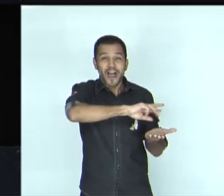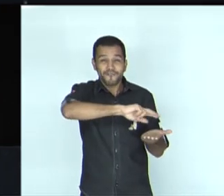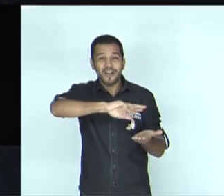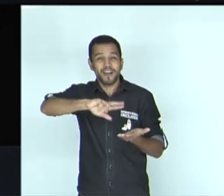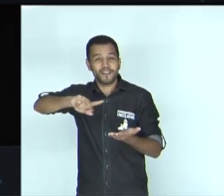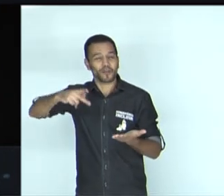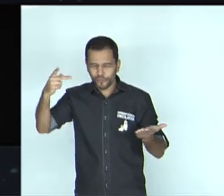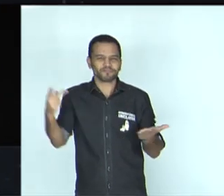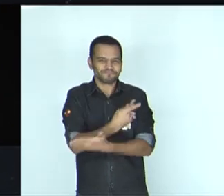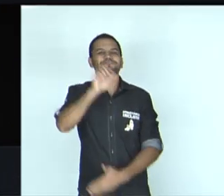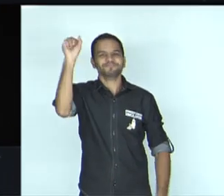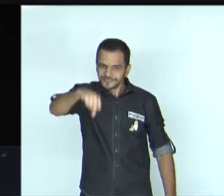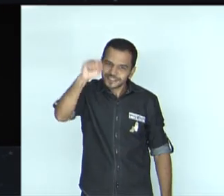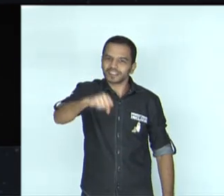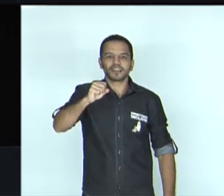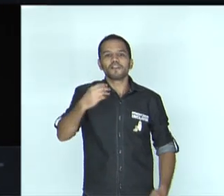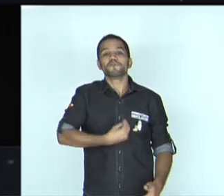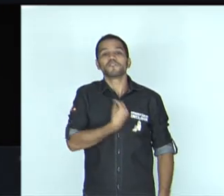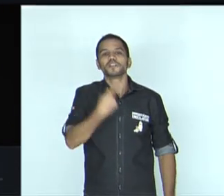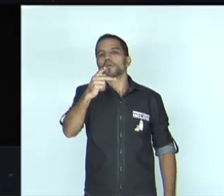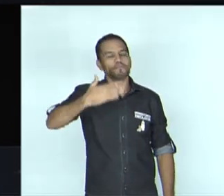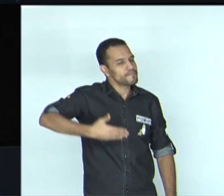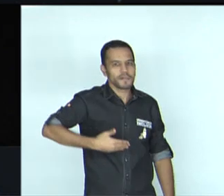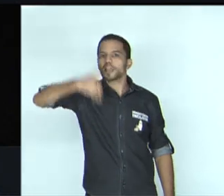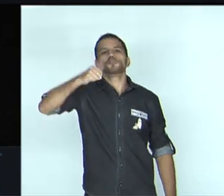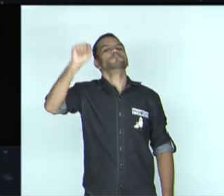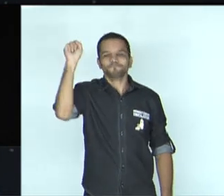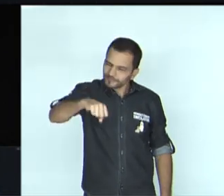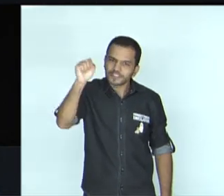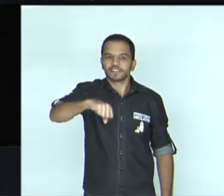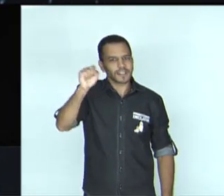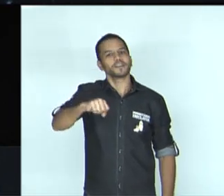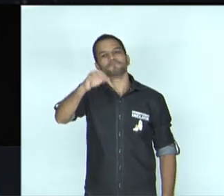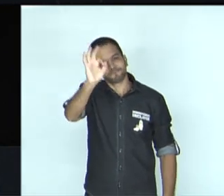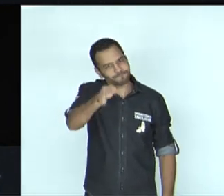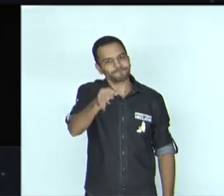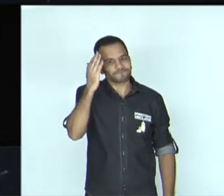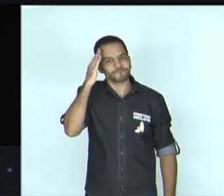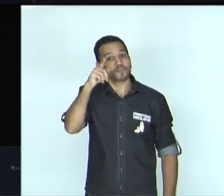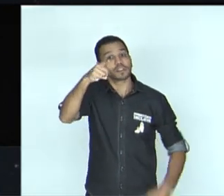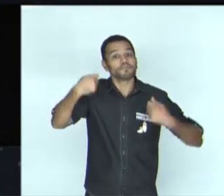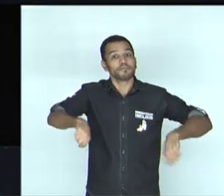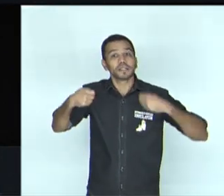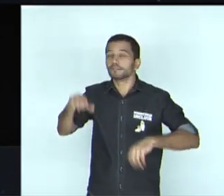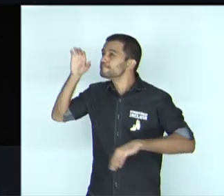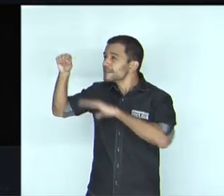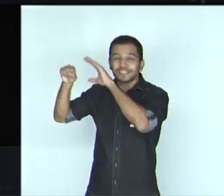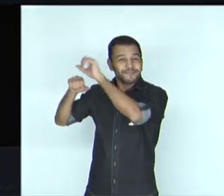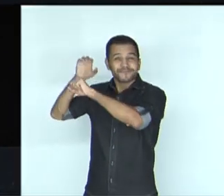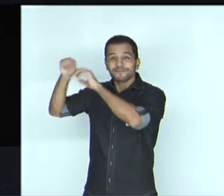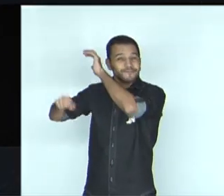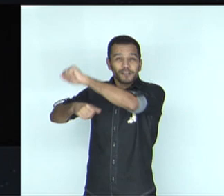Deus, da sua justiça, sendo nossa prioridade, vai atrair o favor de Deus, para que todas as coisas nos